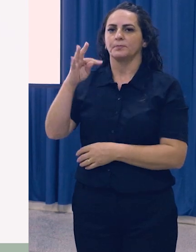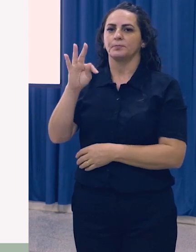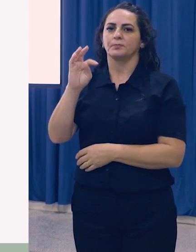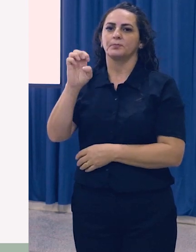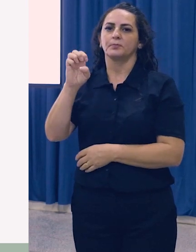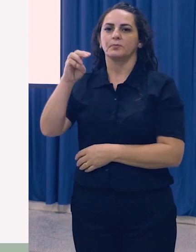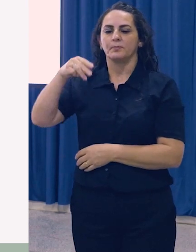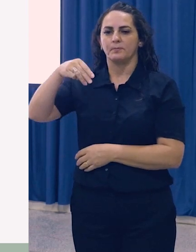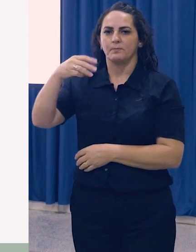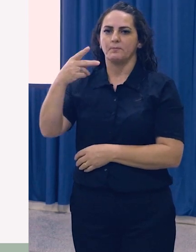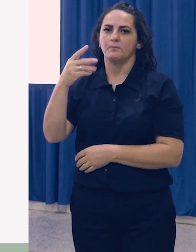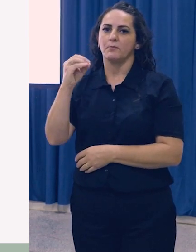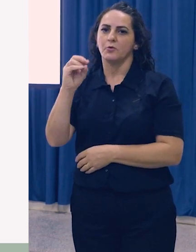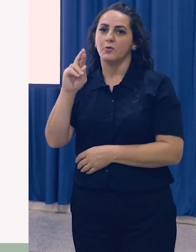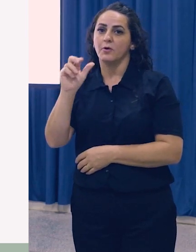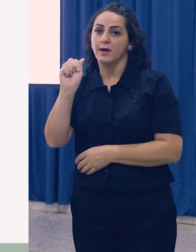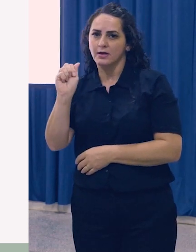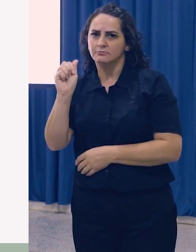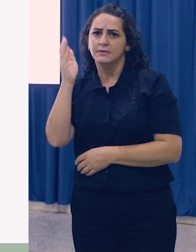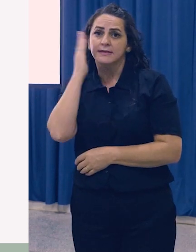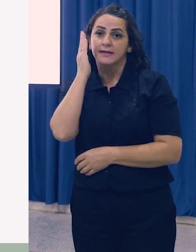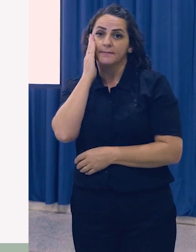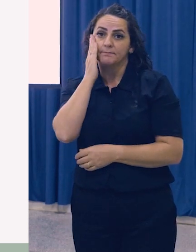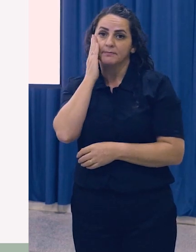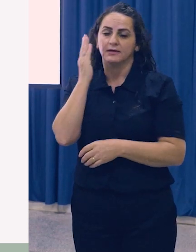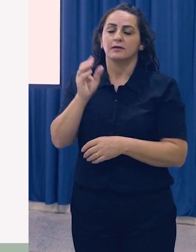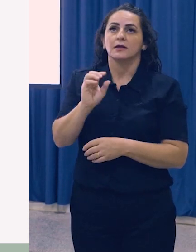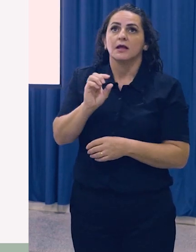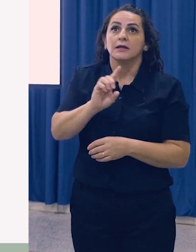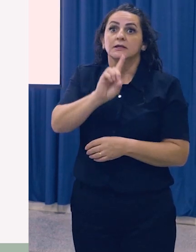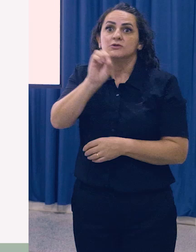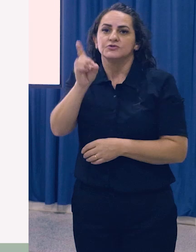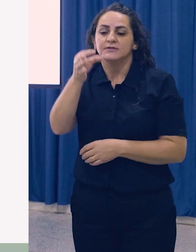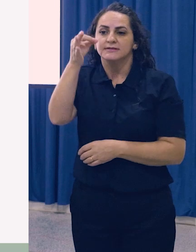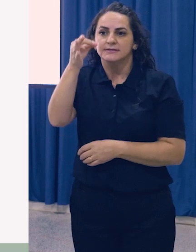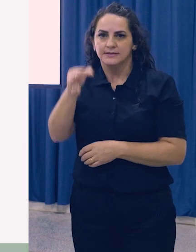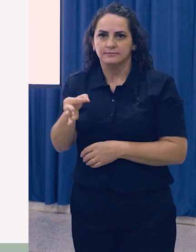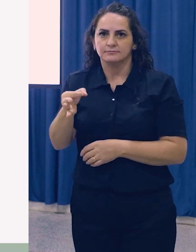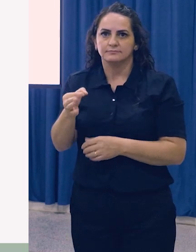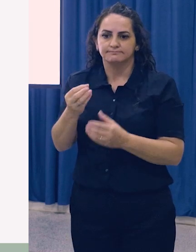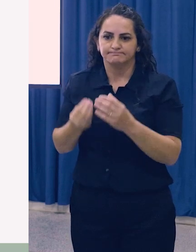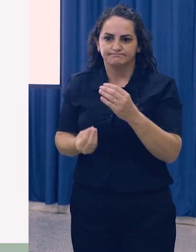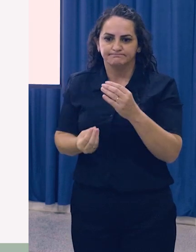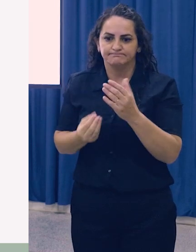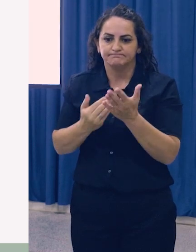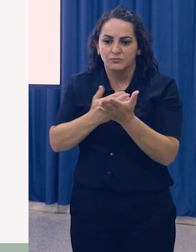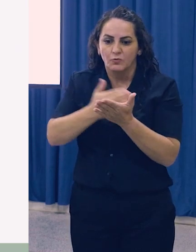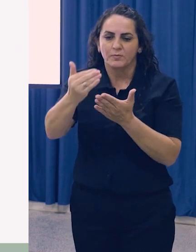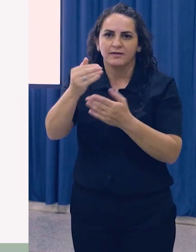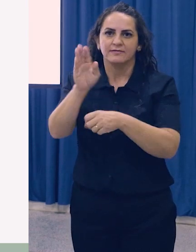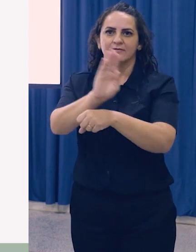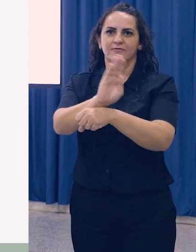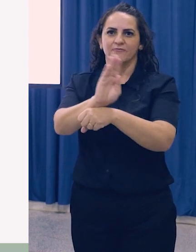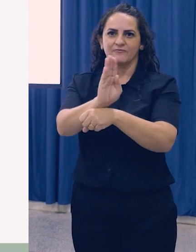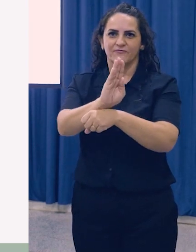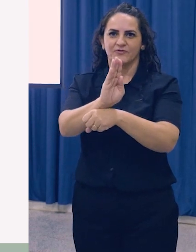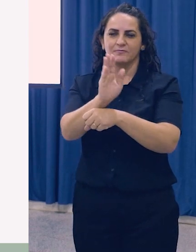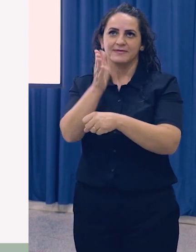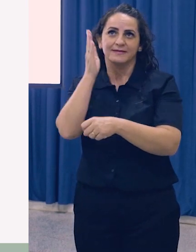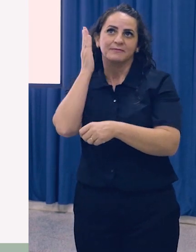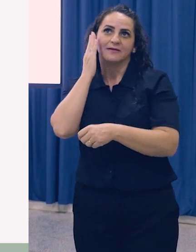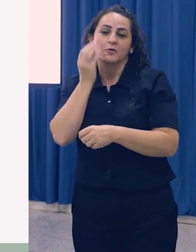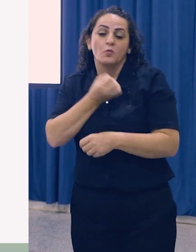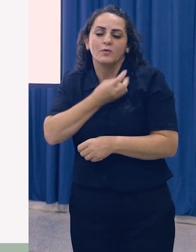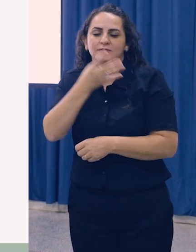até a estreia do filme, eu quero ter X números de seguidores no Instagram. Depois da estreia do filme, eu